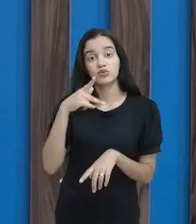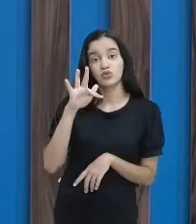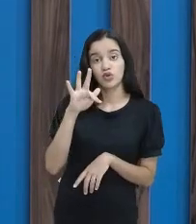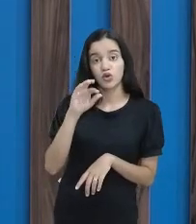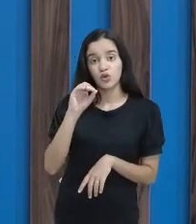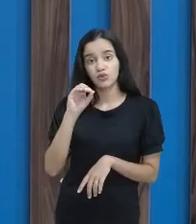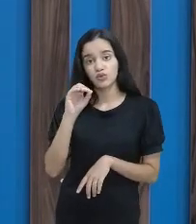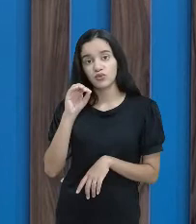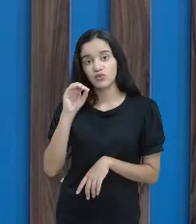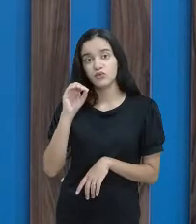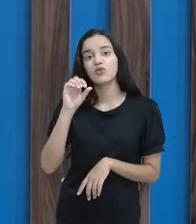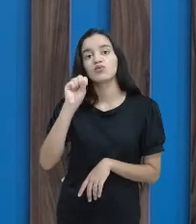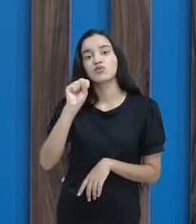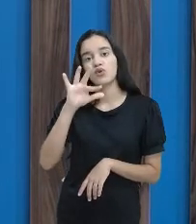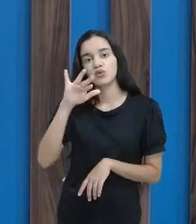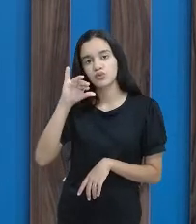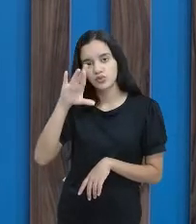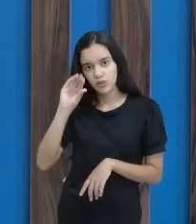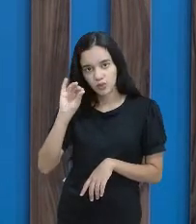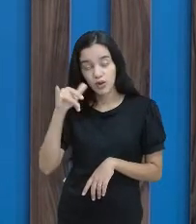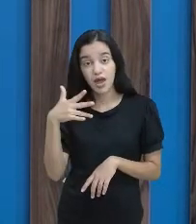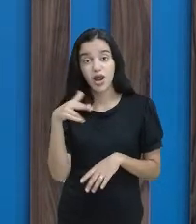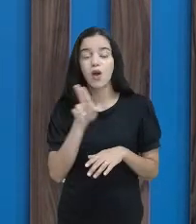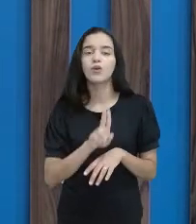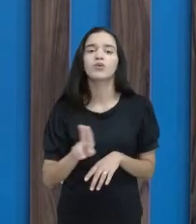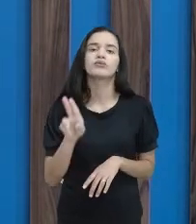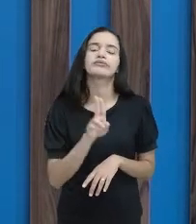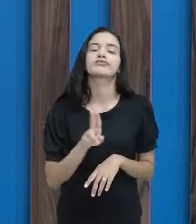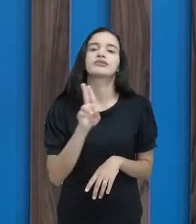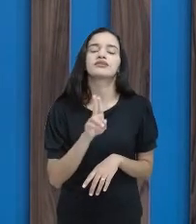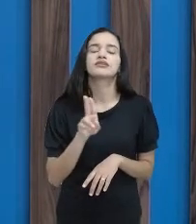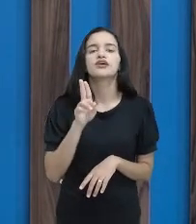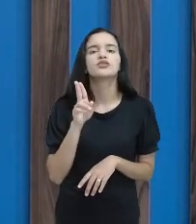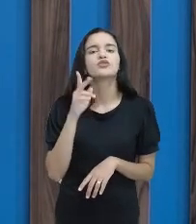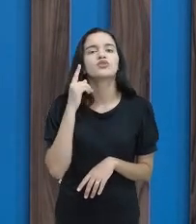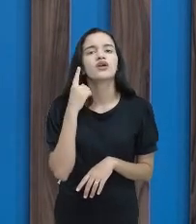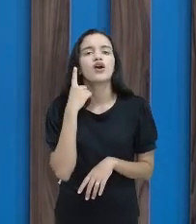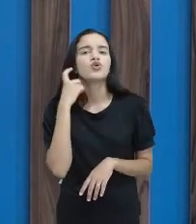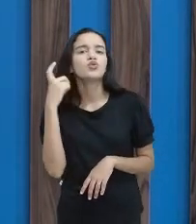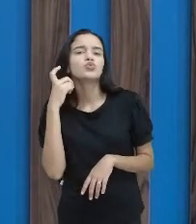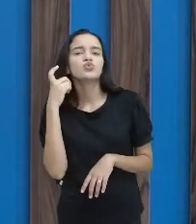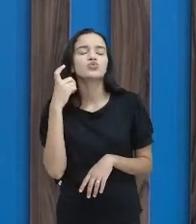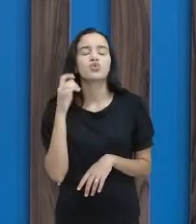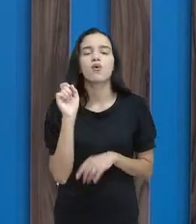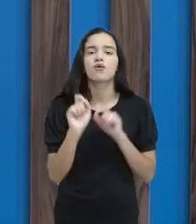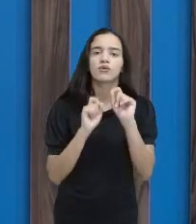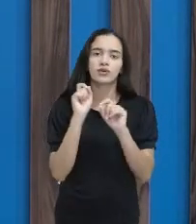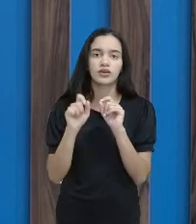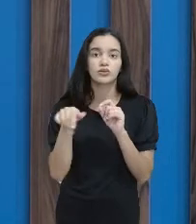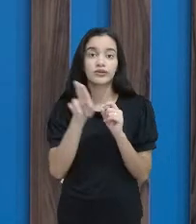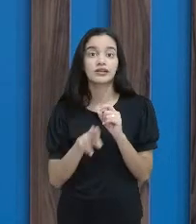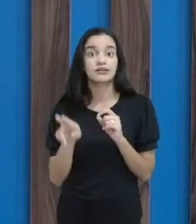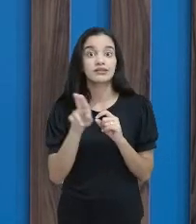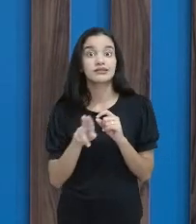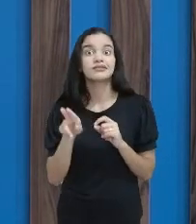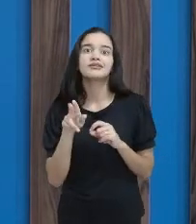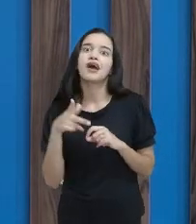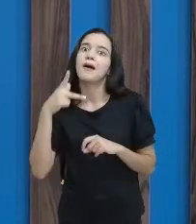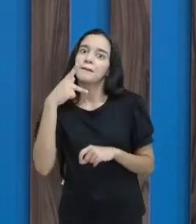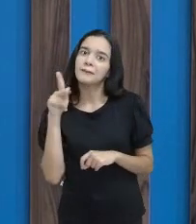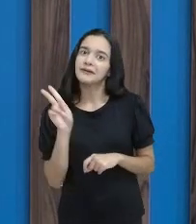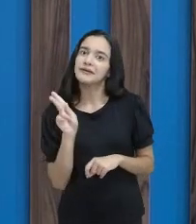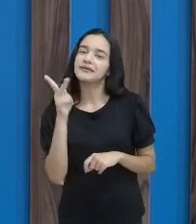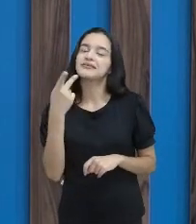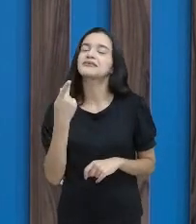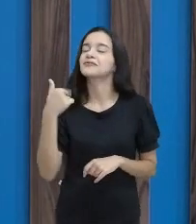o F, né? Ele era utilizado, o som do F era utilizado às vezes com duas letras, no caso aí o PH. O pH,